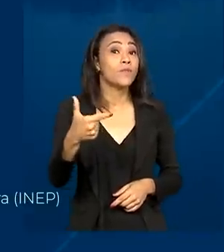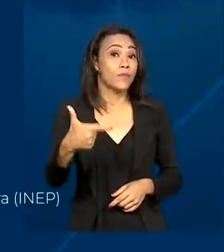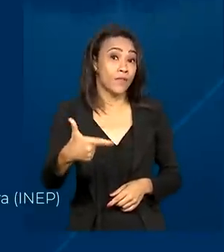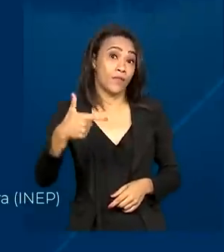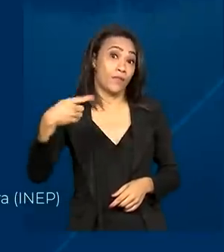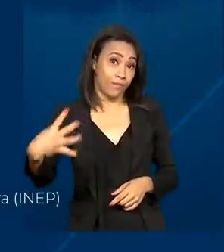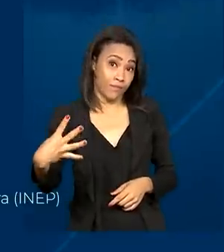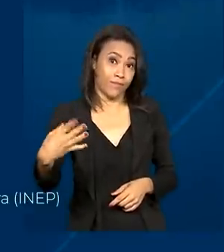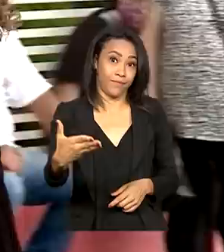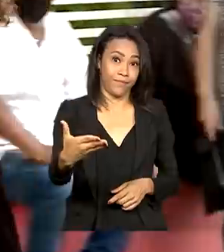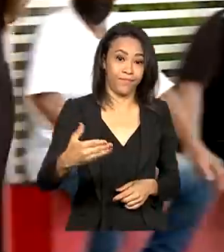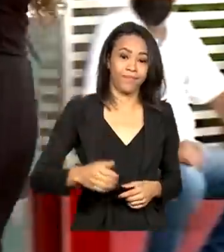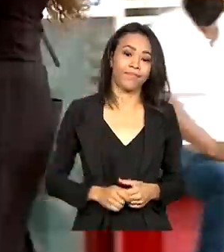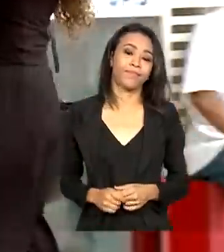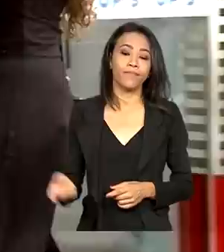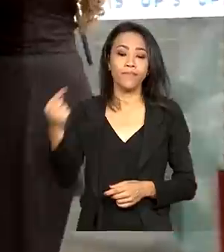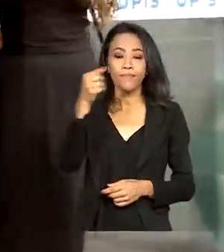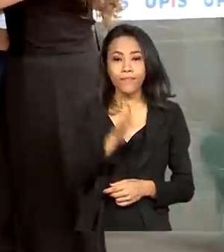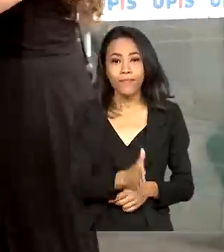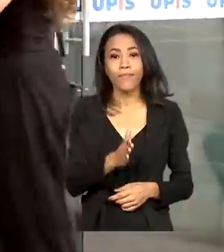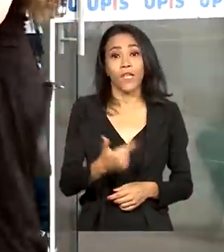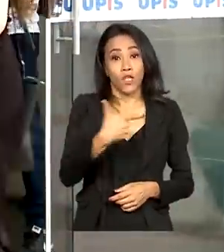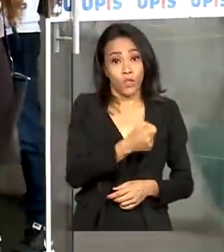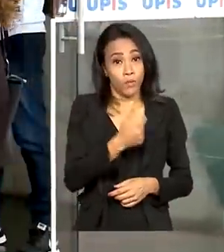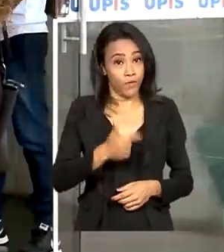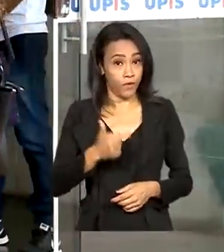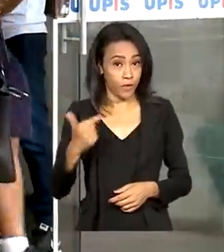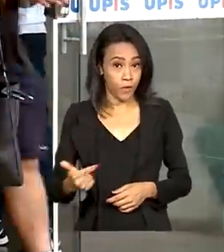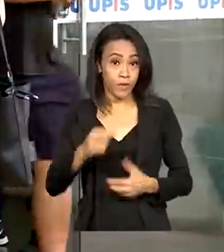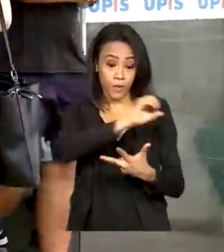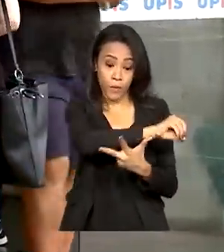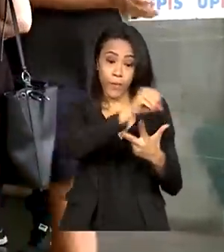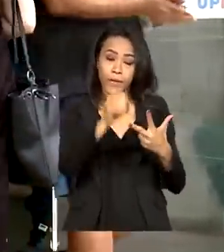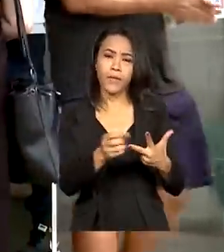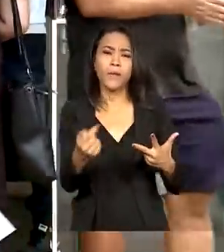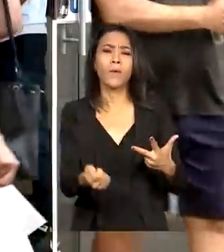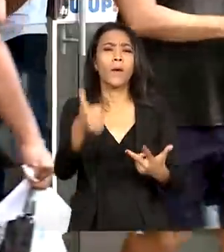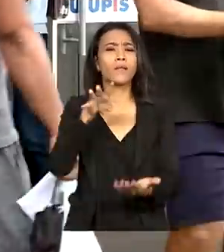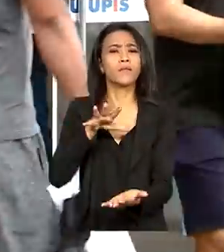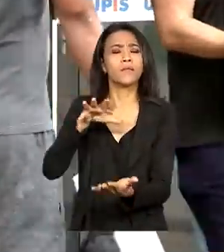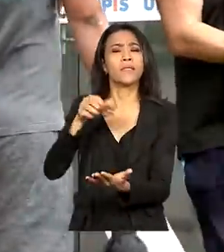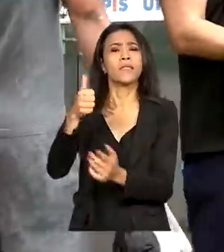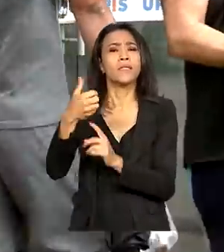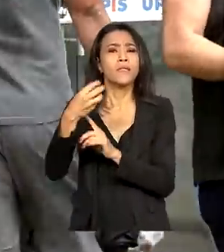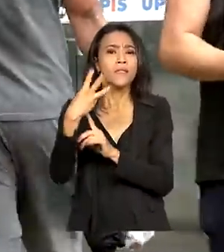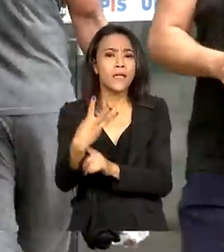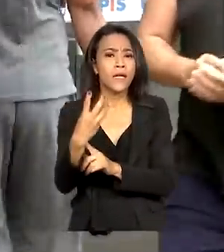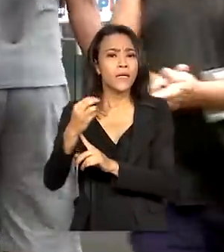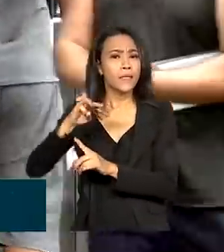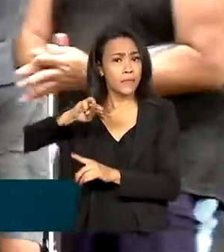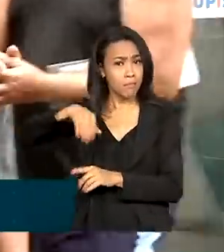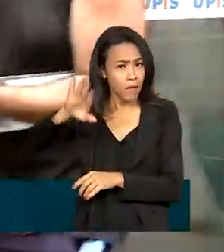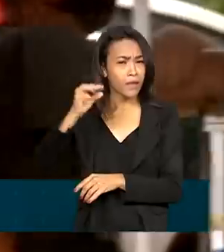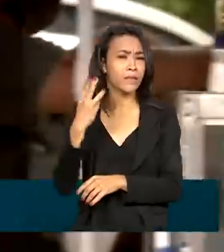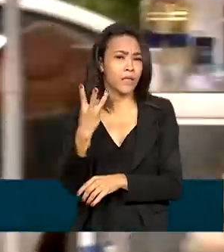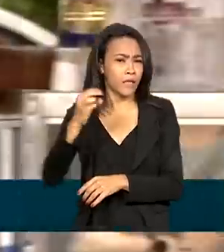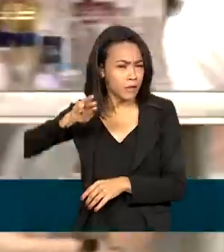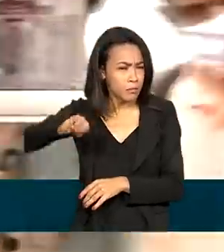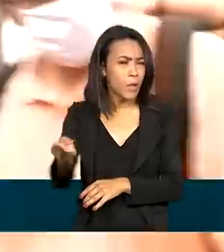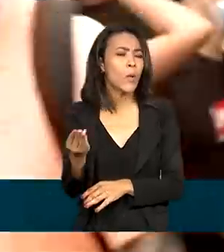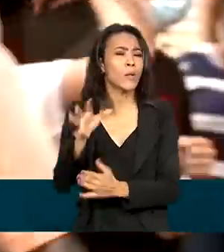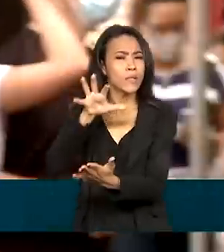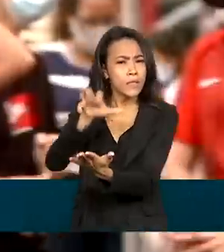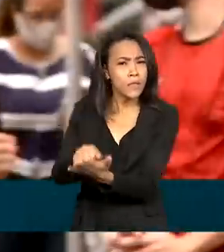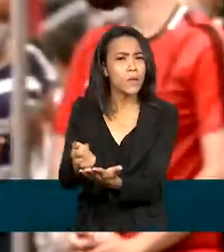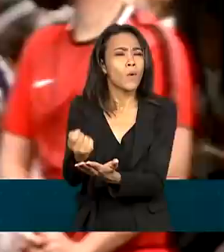2024 em 2022 o Enem teve quase 3 milhões e meio de inscritos pouco